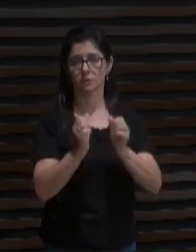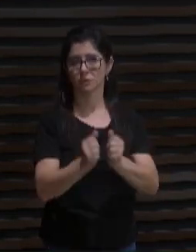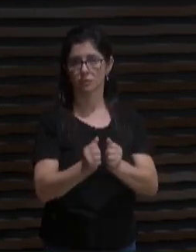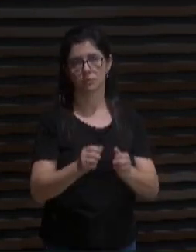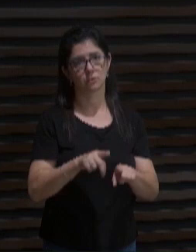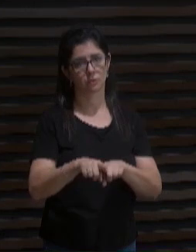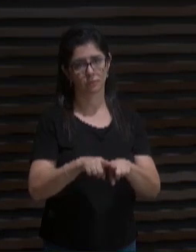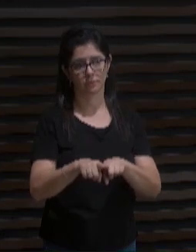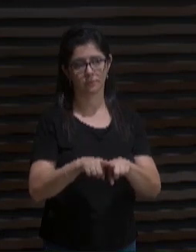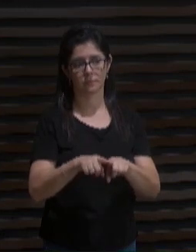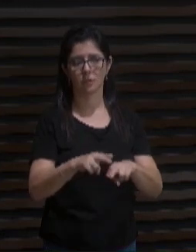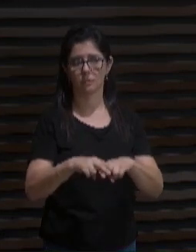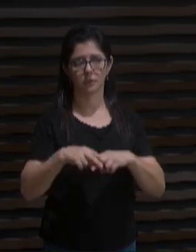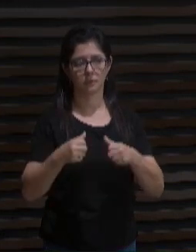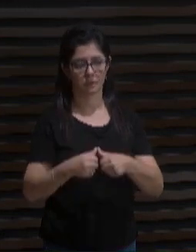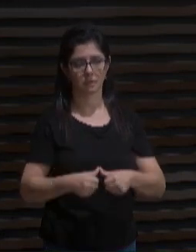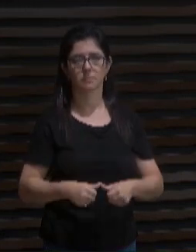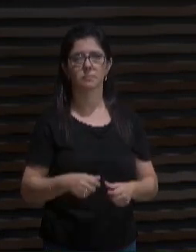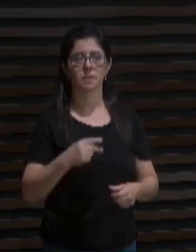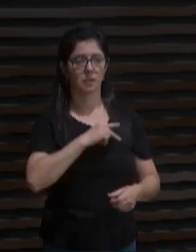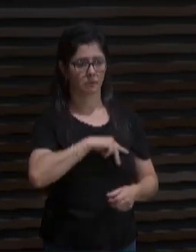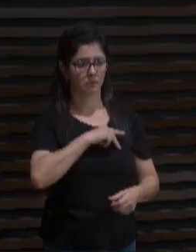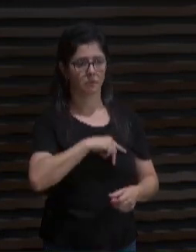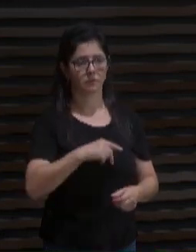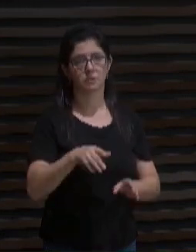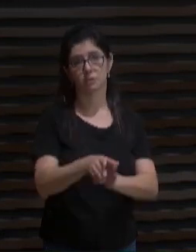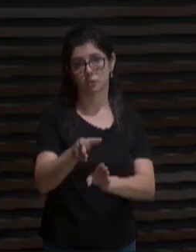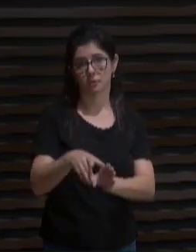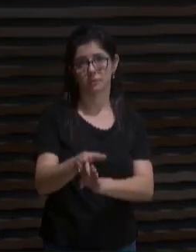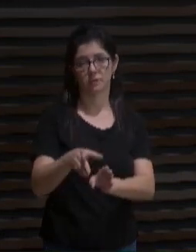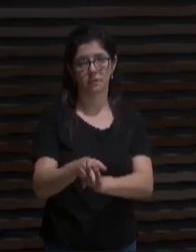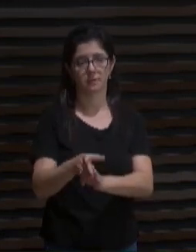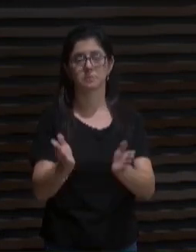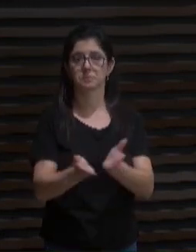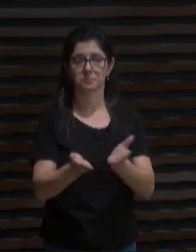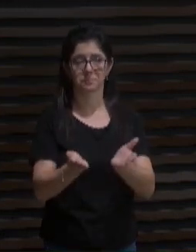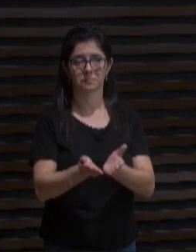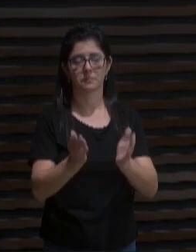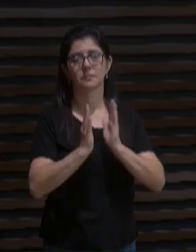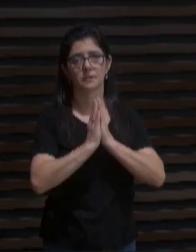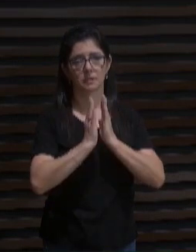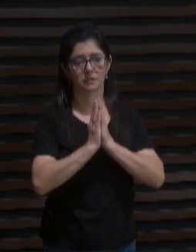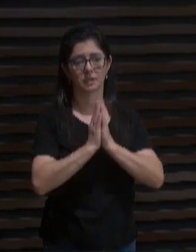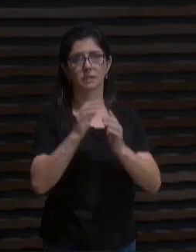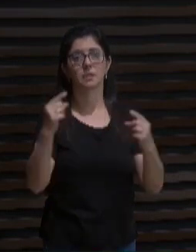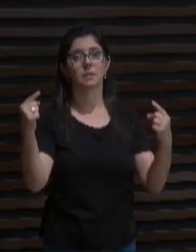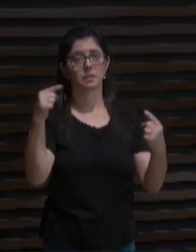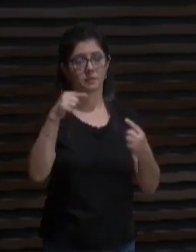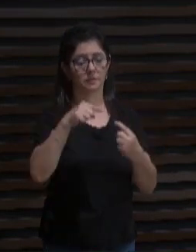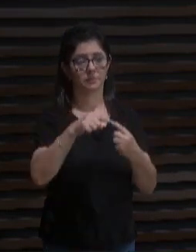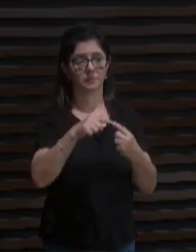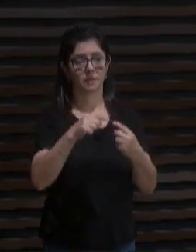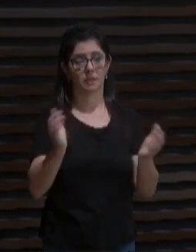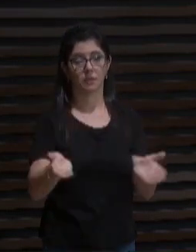esse motivo que Paulo exorta os santos de Corinto a orarem, visando a